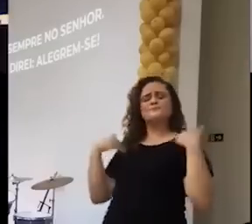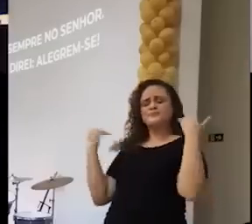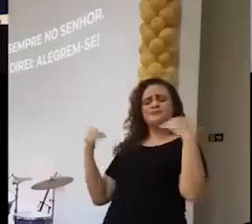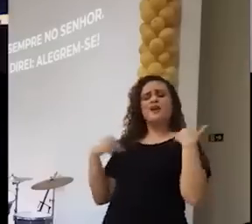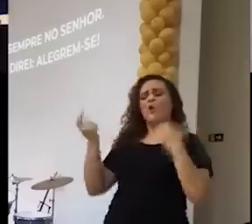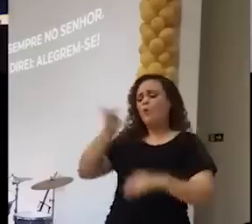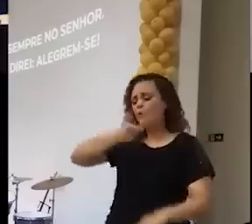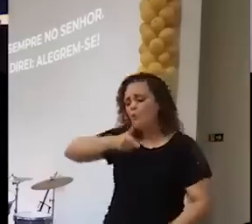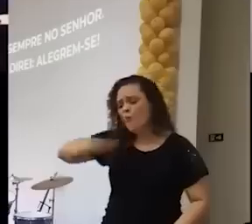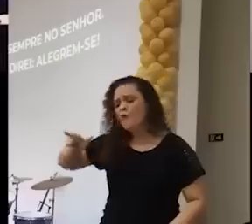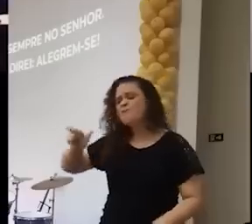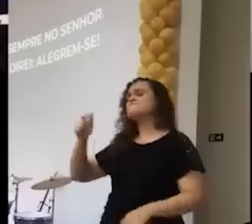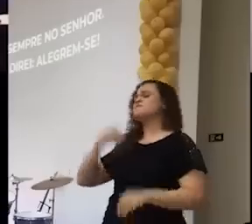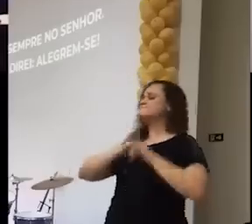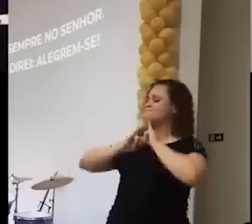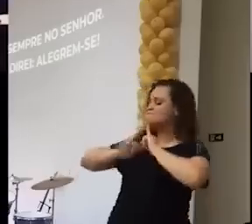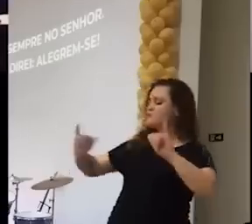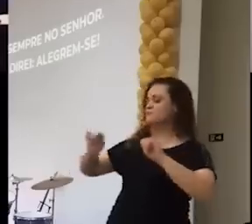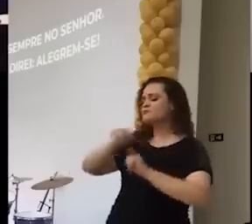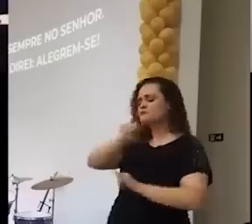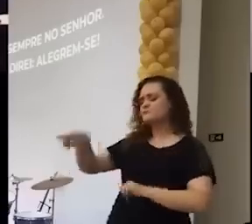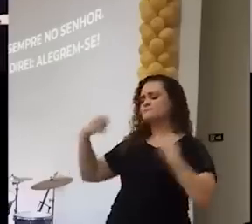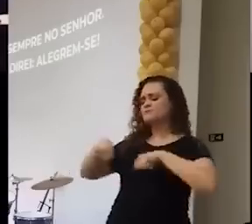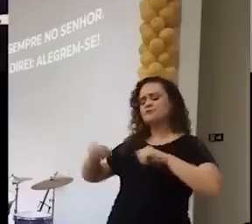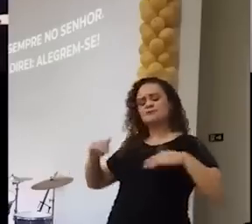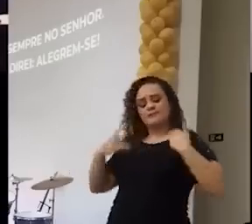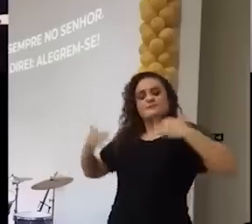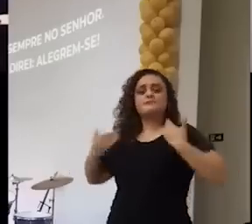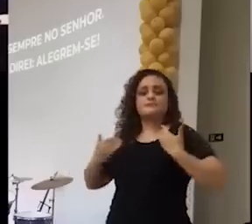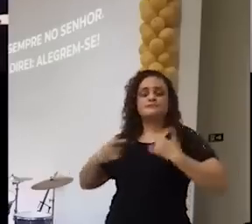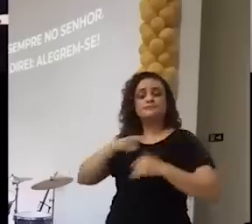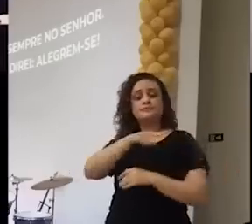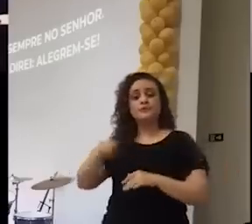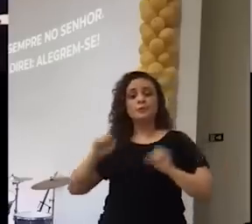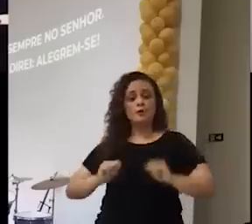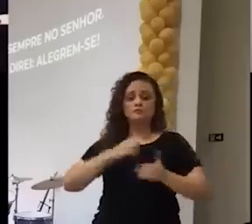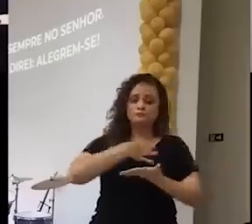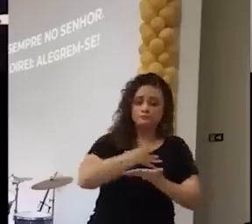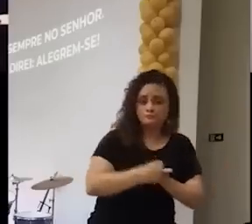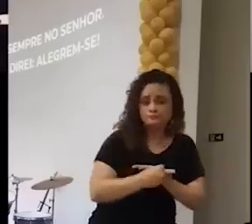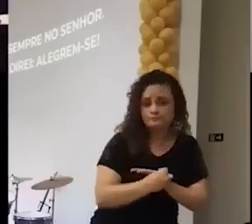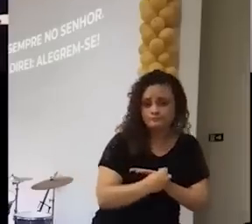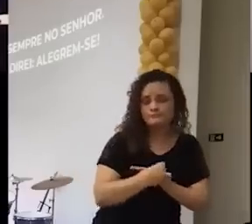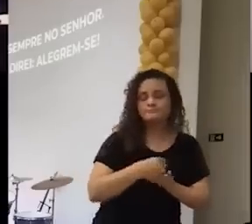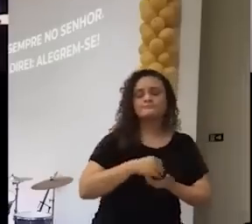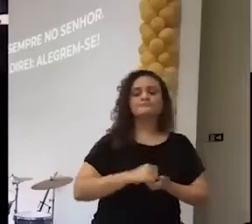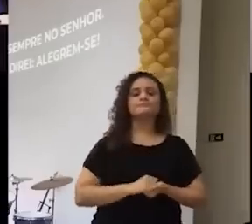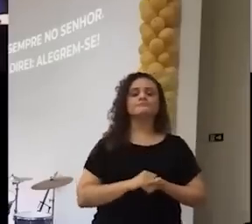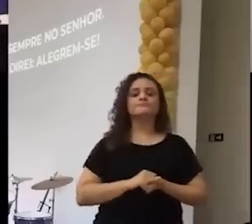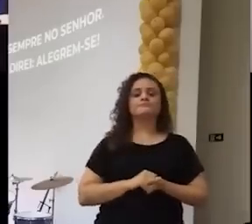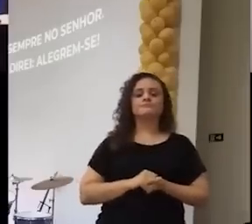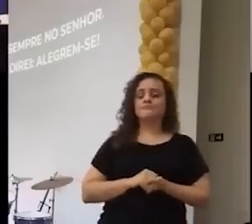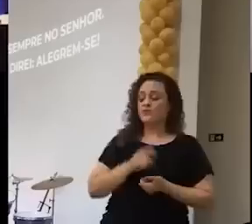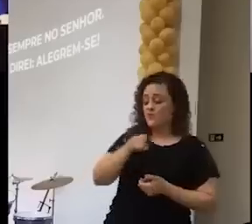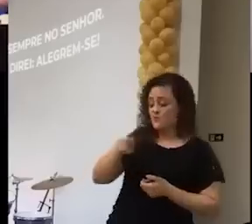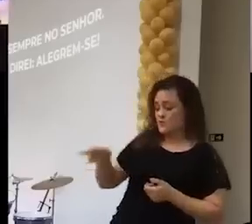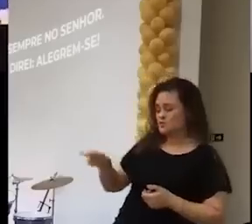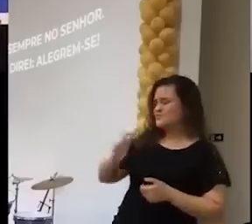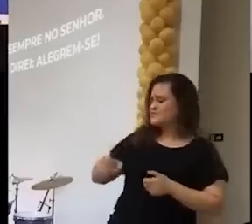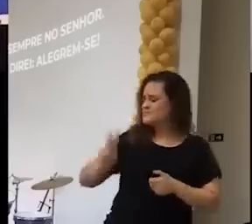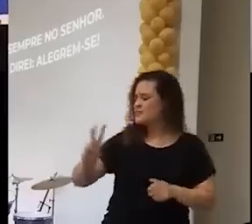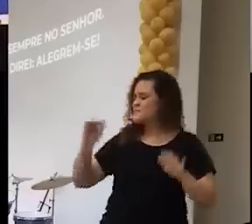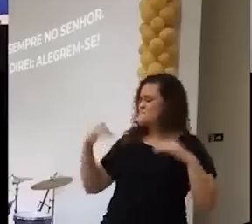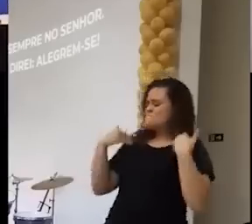digo, alegrai-vos. Você pode repetir comigo esse versículo? Alegrai-vos sempre